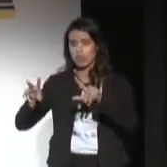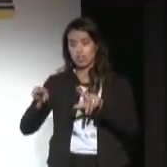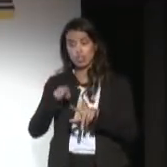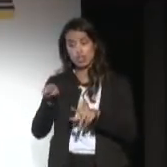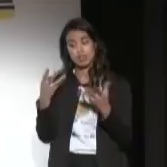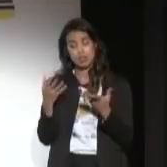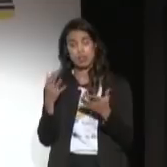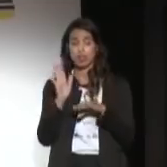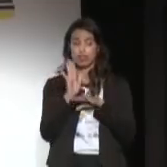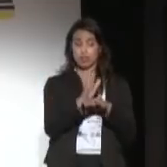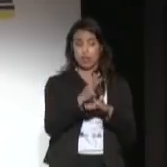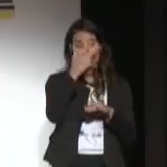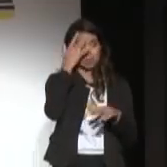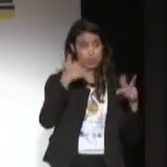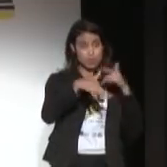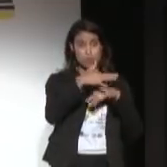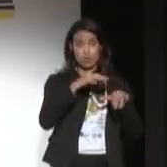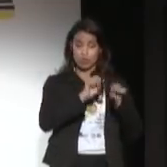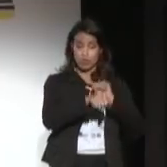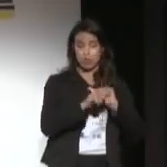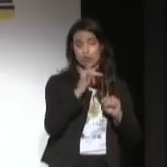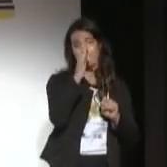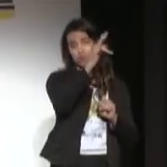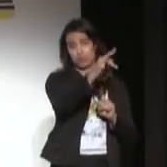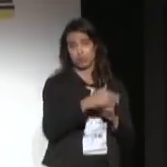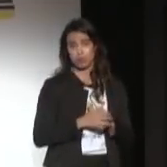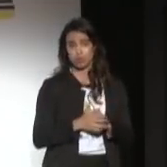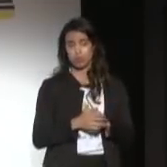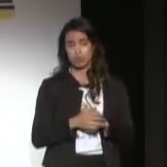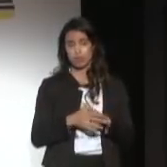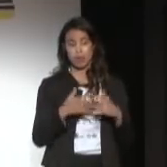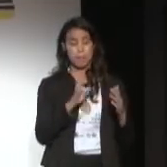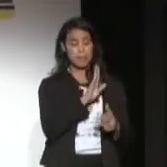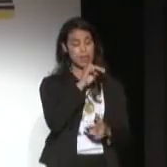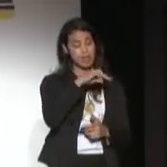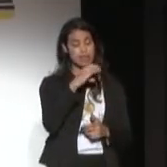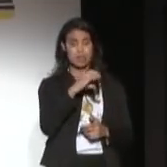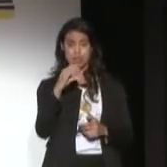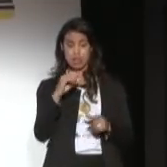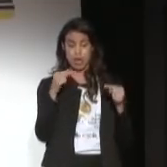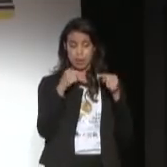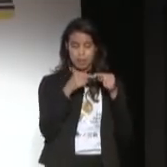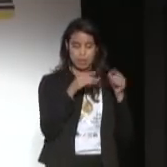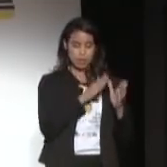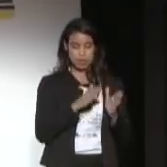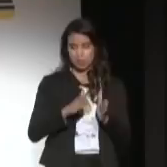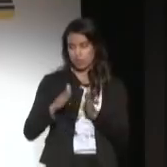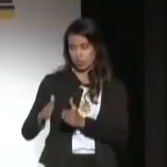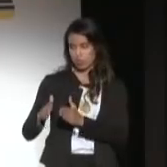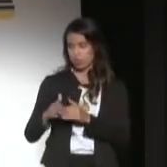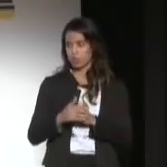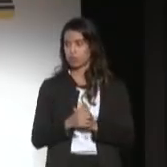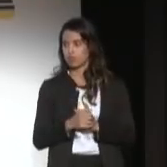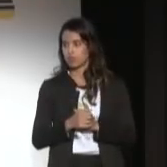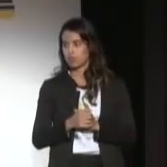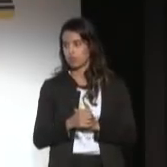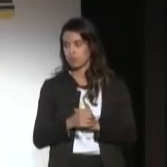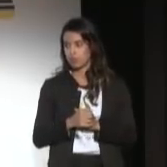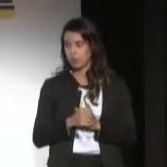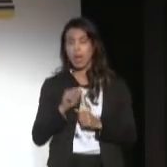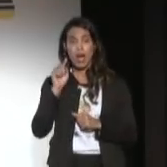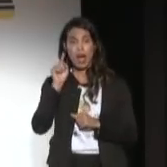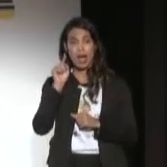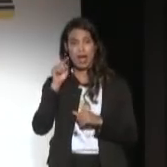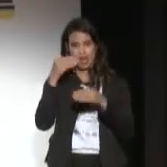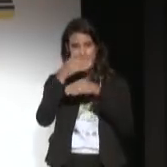futuro. Quando falamos de BNCC, falamos de planejamento da prática, né? Vocês estão observando aí, justamente, um